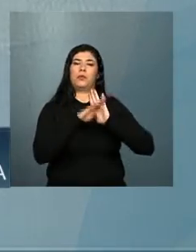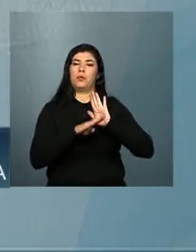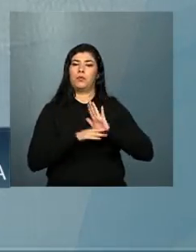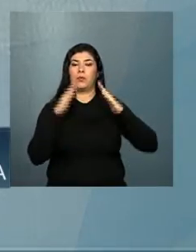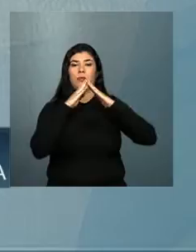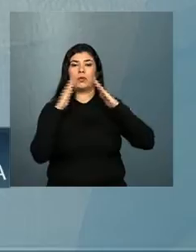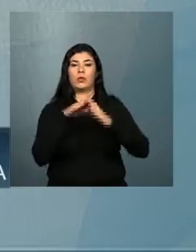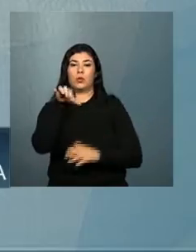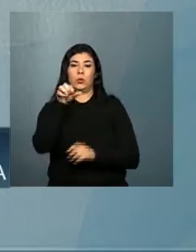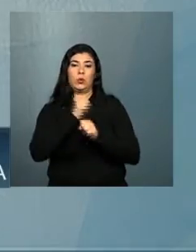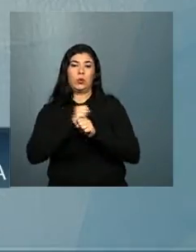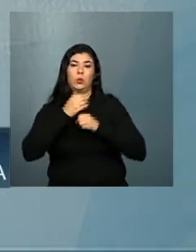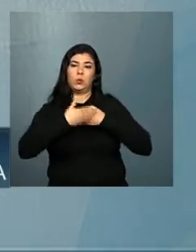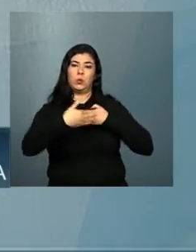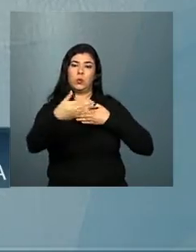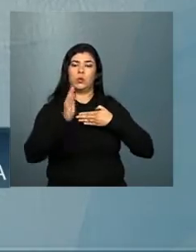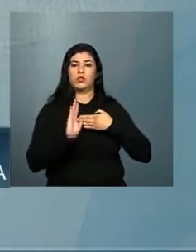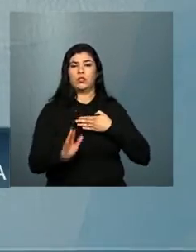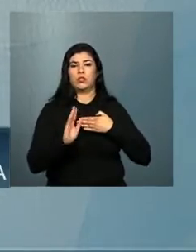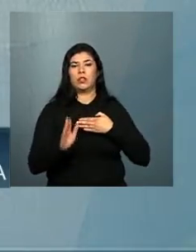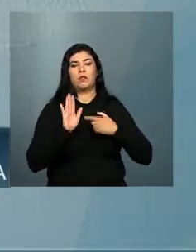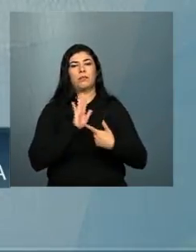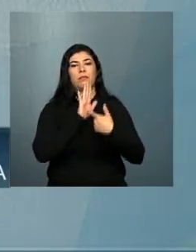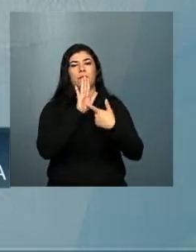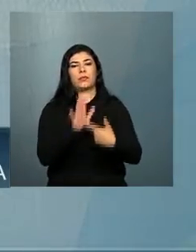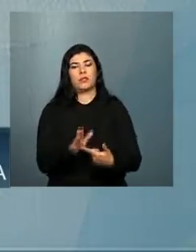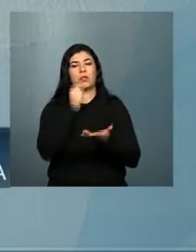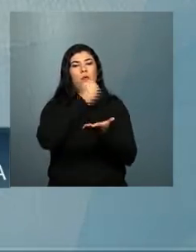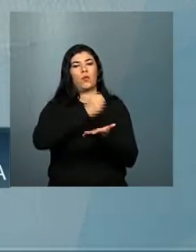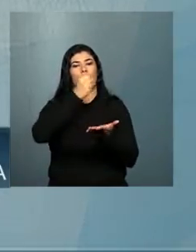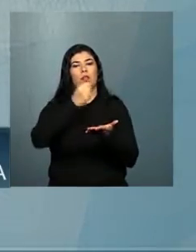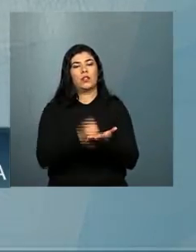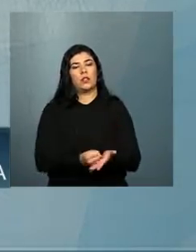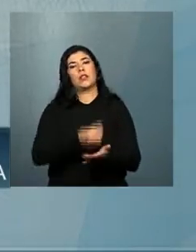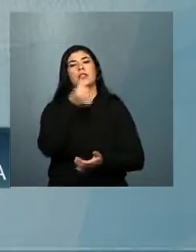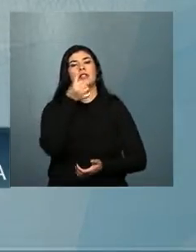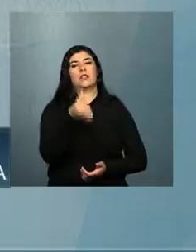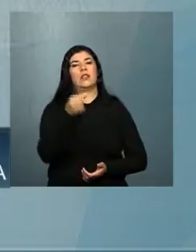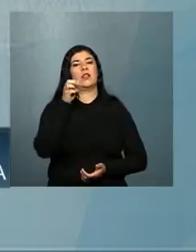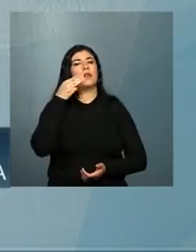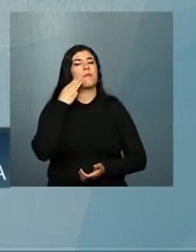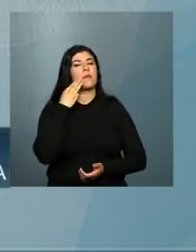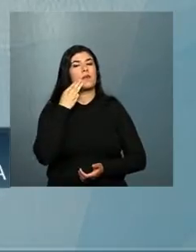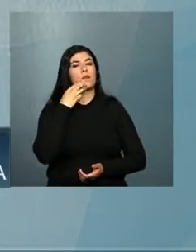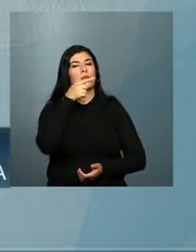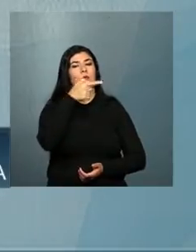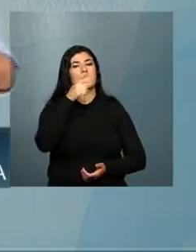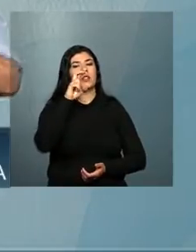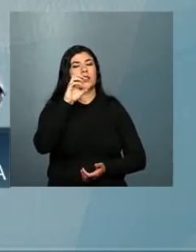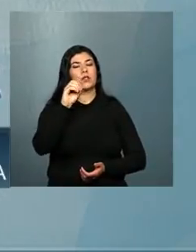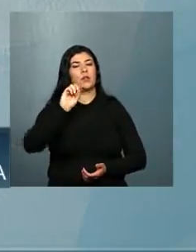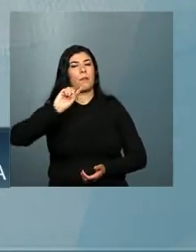9 anos vai deixar contratadas 6 milhões 750